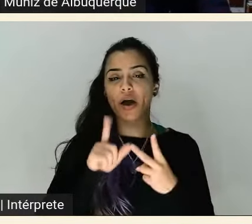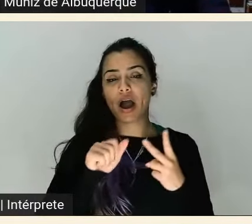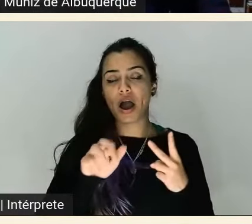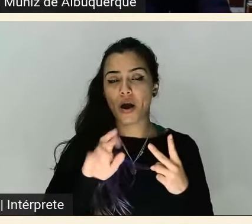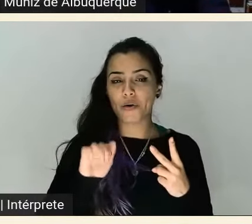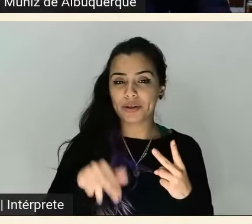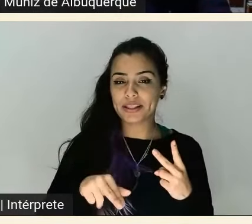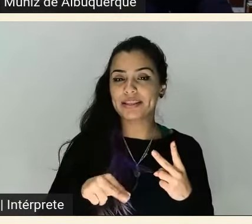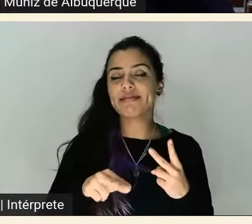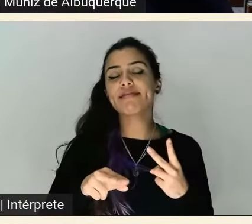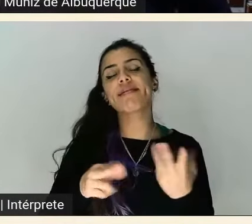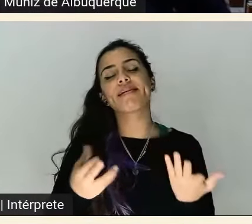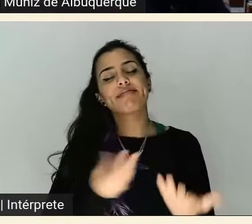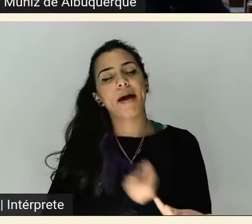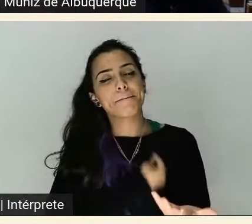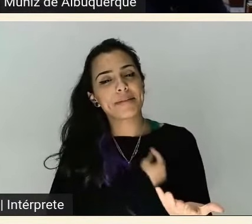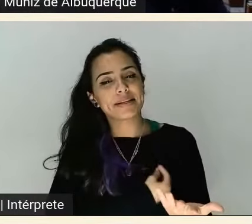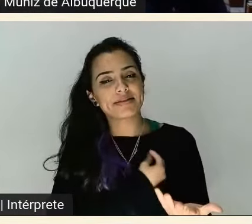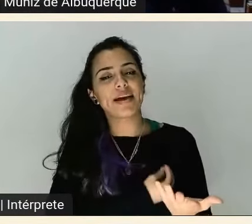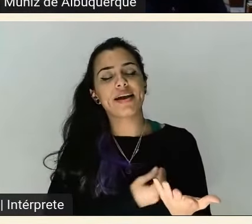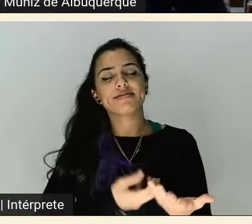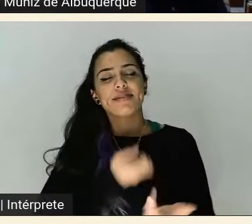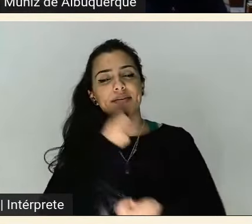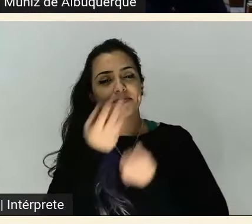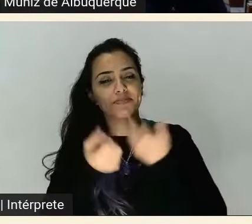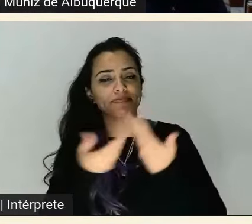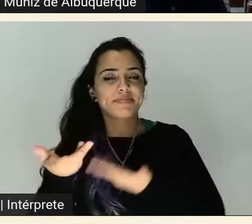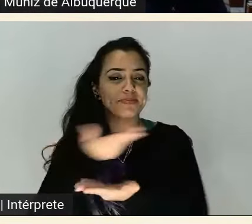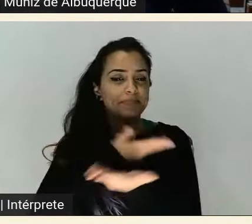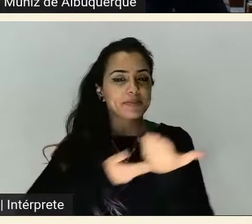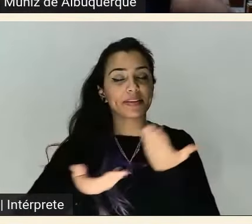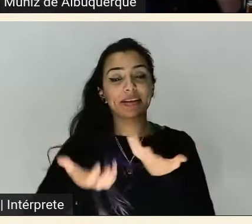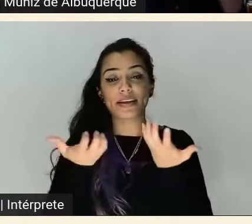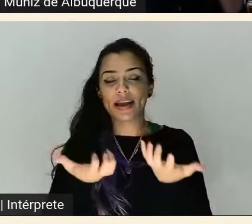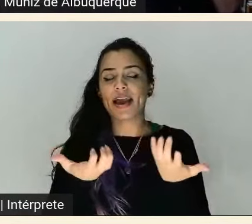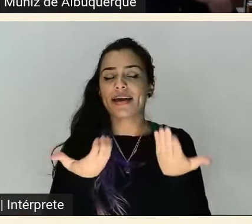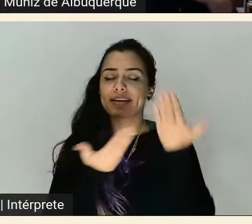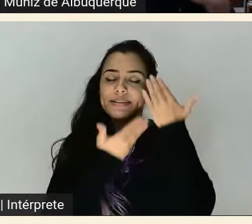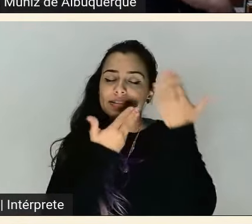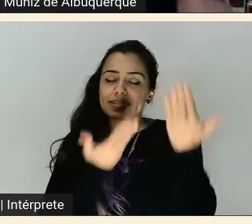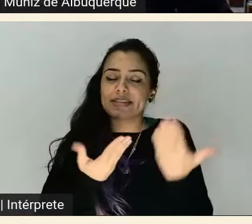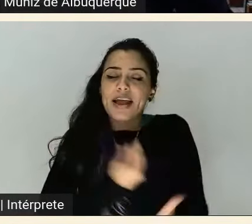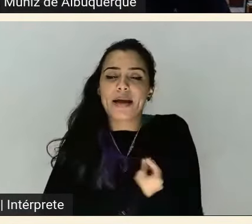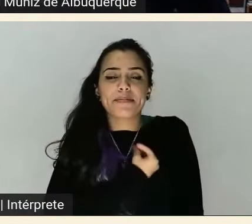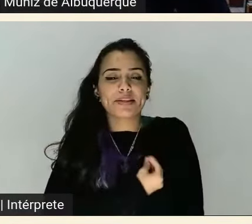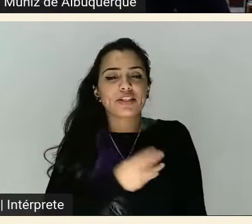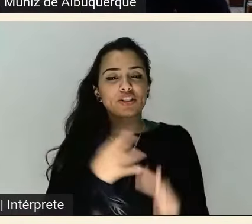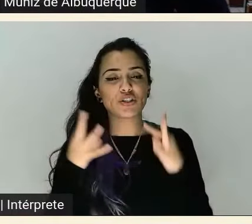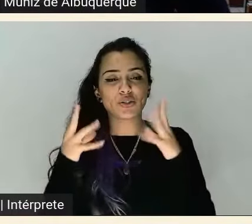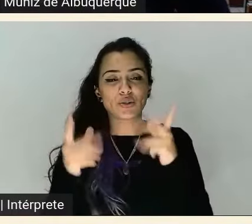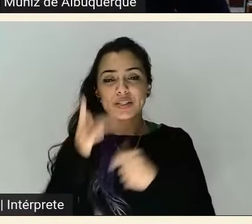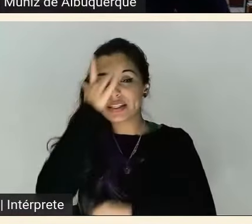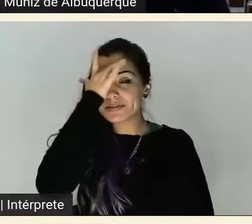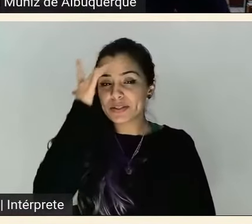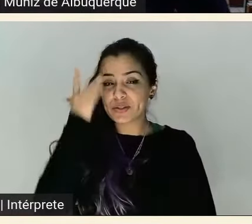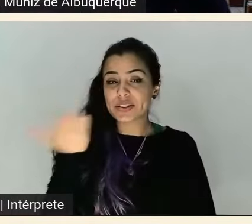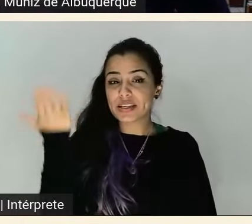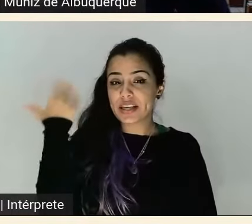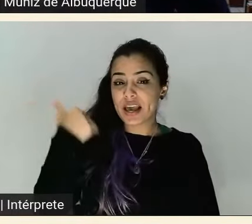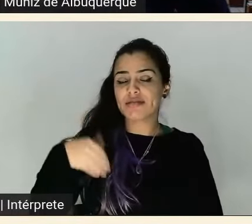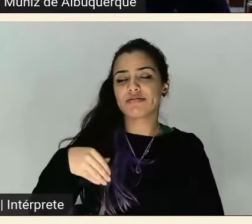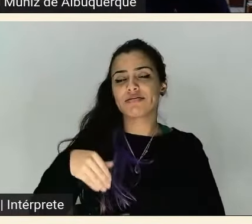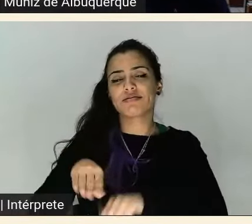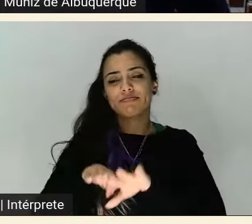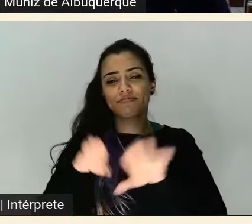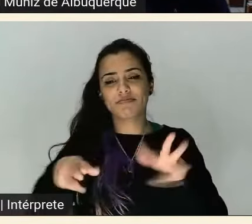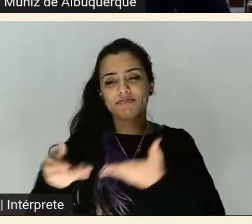a escuta, a troca generosa. Queria agradecer a presença de todo mundo que esteve na primeira mesa e chegou até